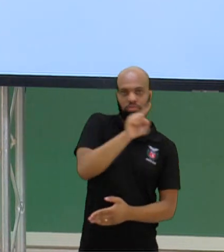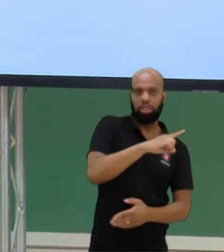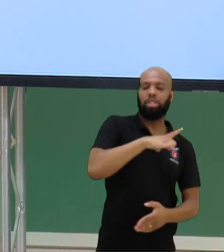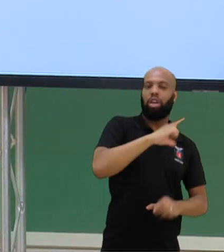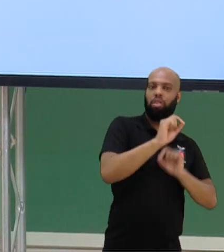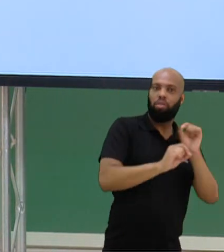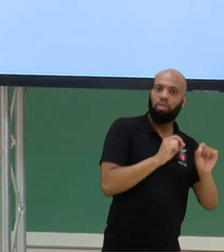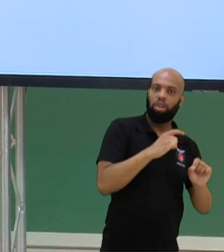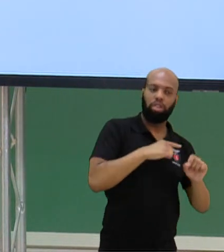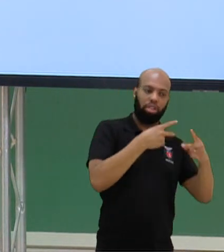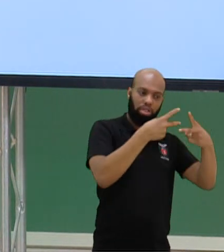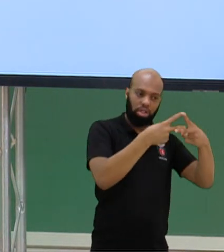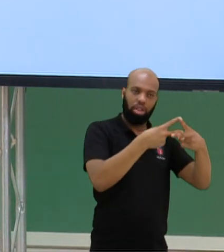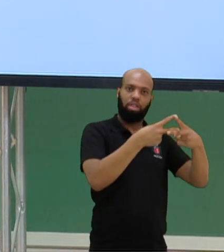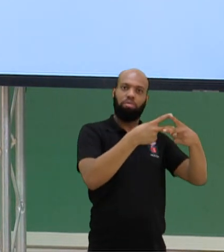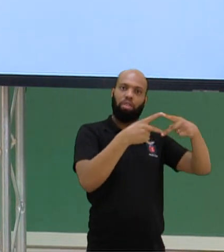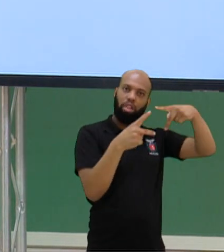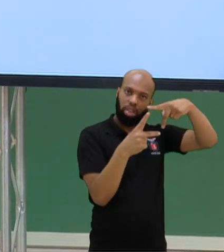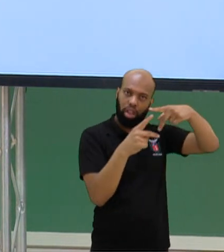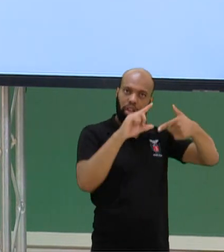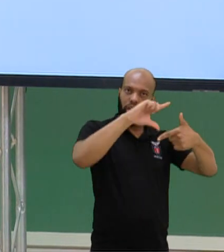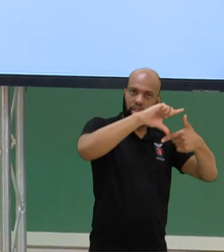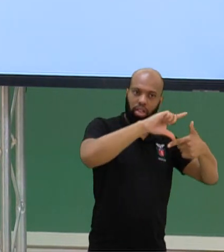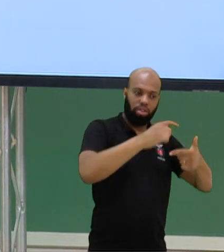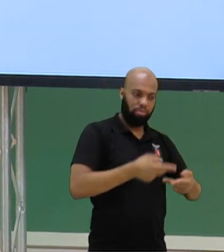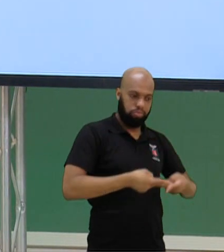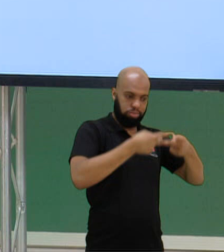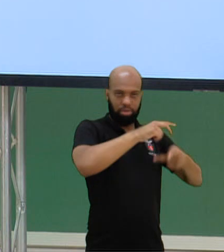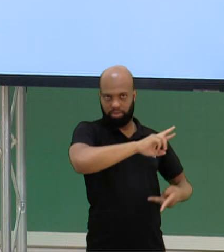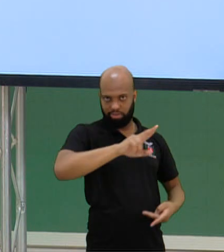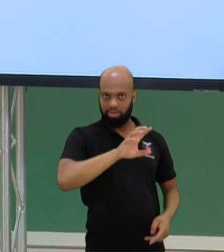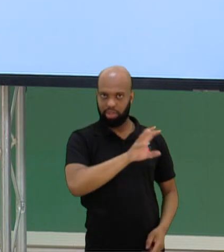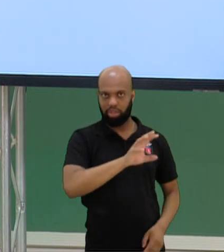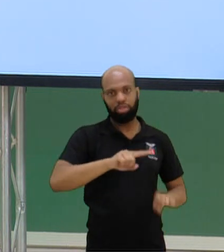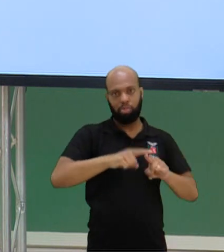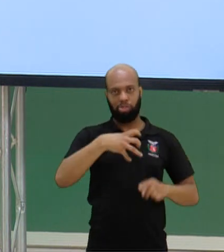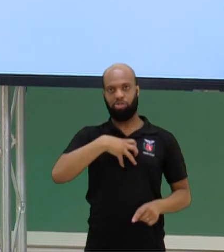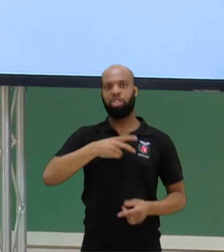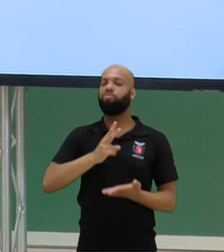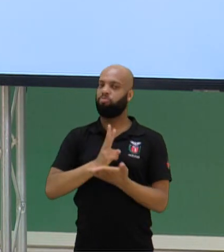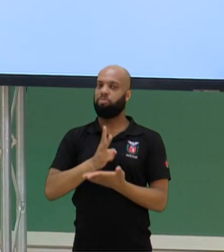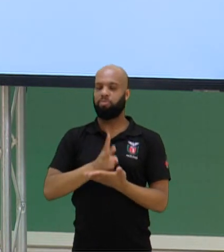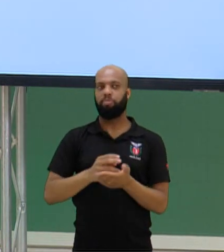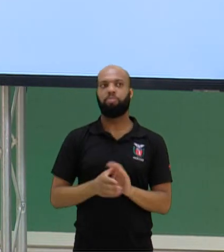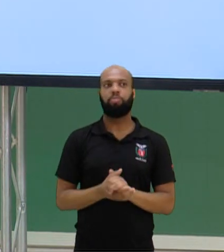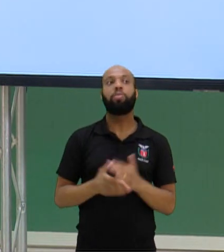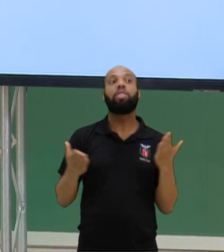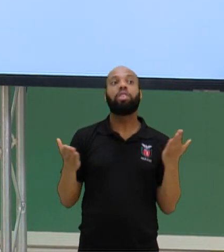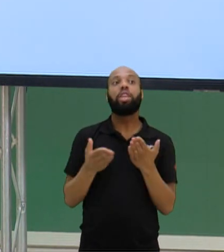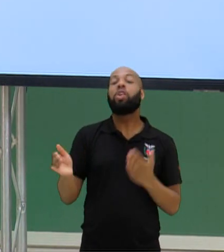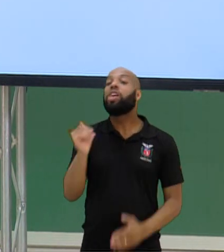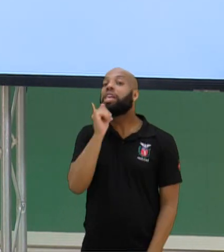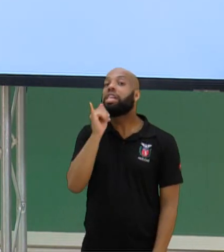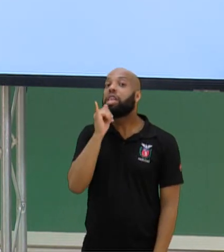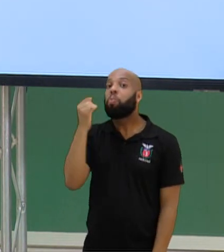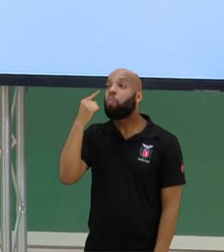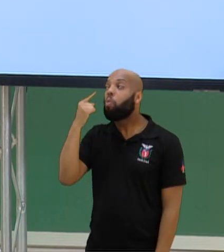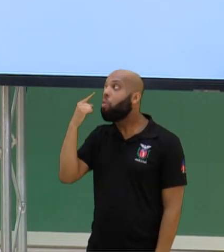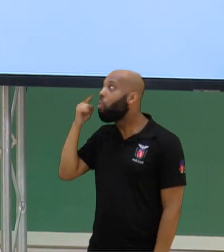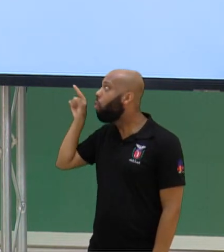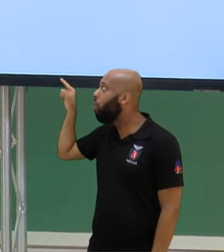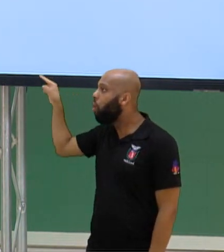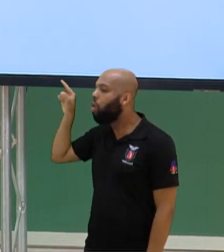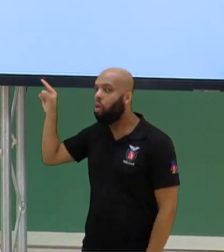triângulo, quadrado, retângulo, né? Então, continuando, vamos lá? Agora a professora trouxe um exemplo aqui para vocês,